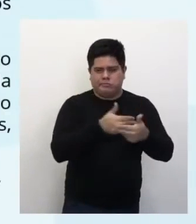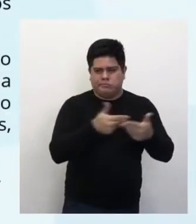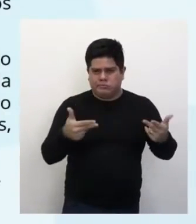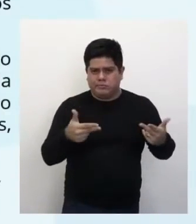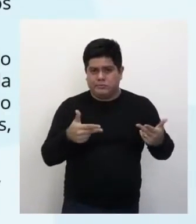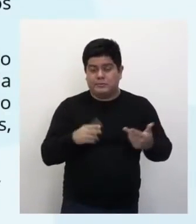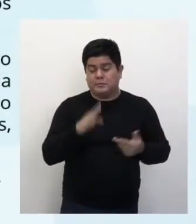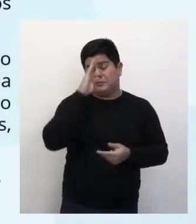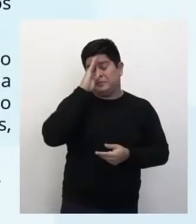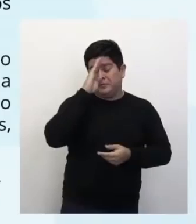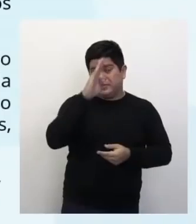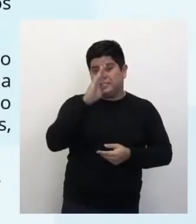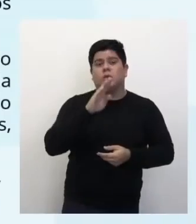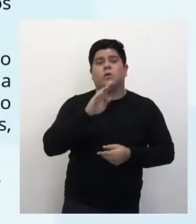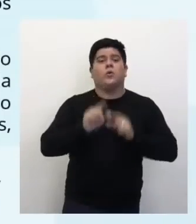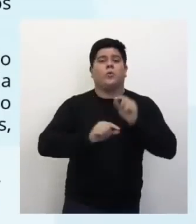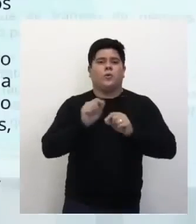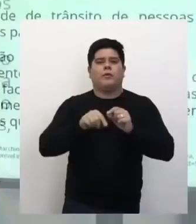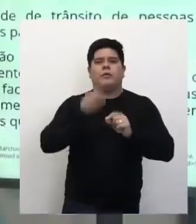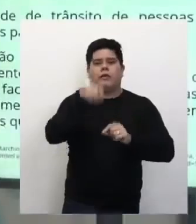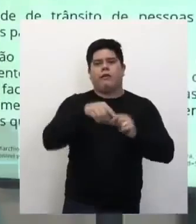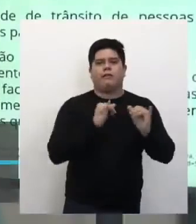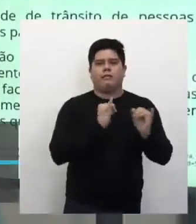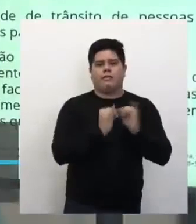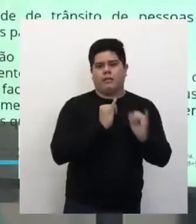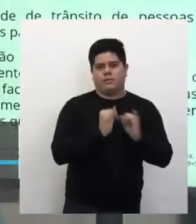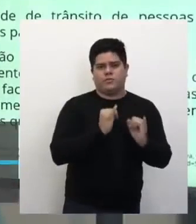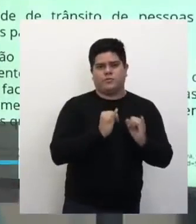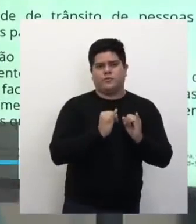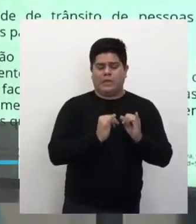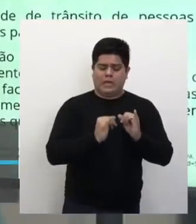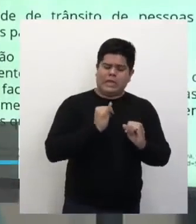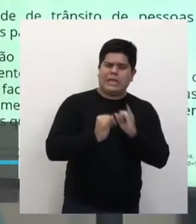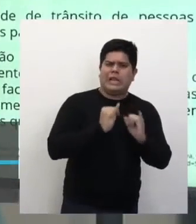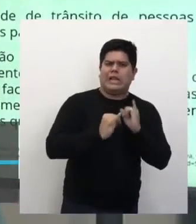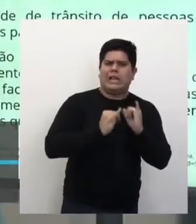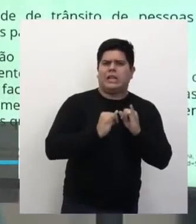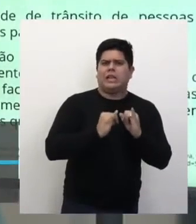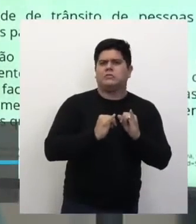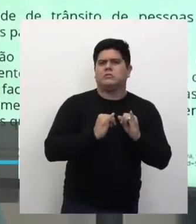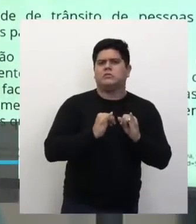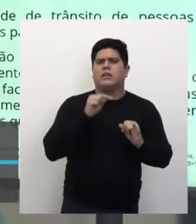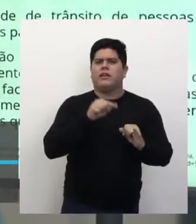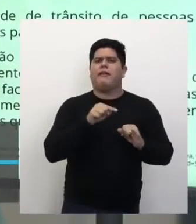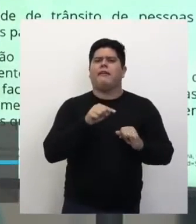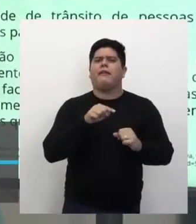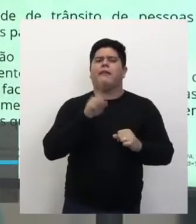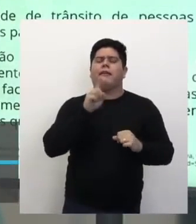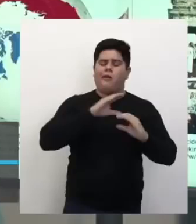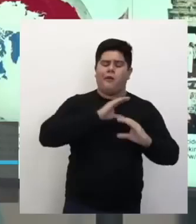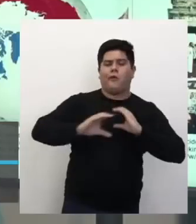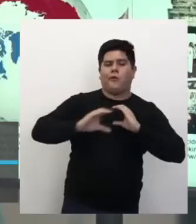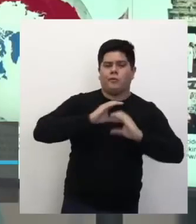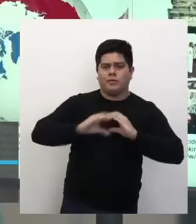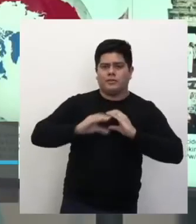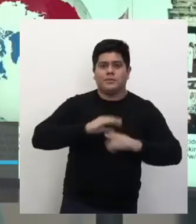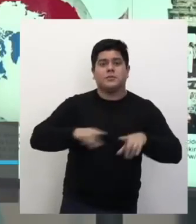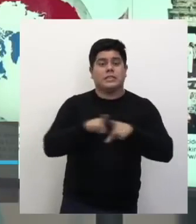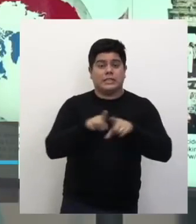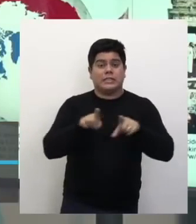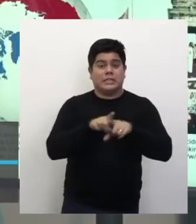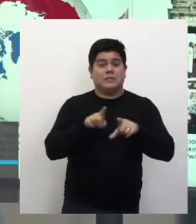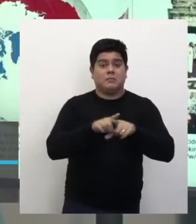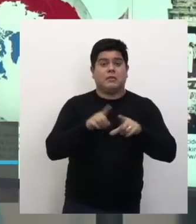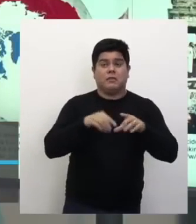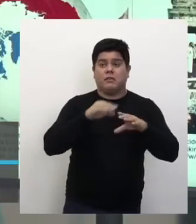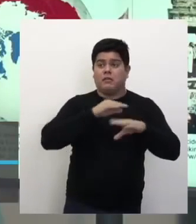quais principalmente a internet, porque a internet a gente pode considerar sendo um meio de comunicação e também um meio de